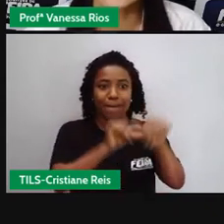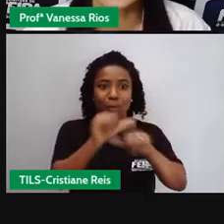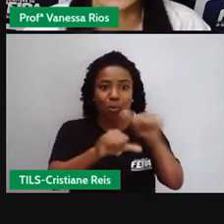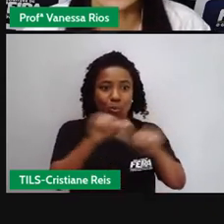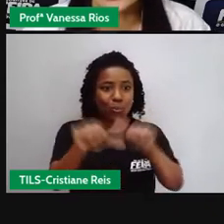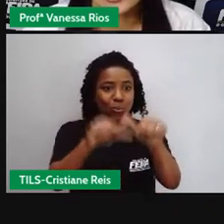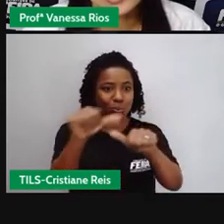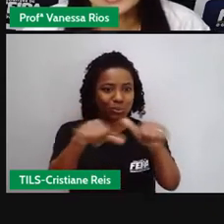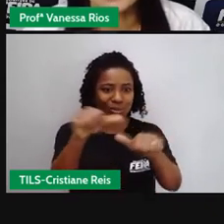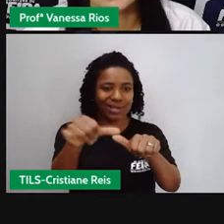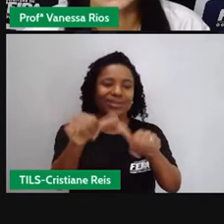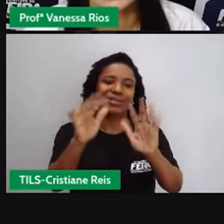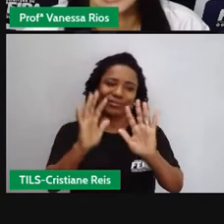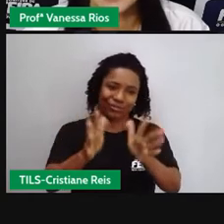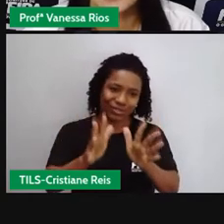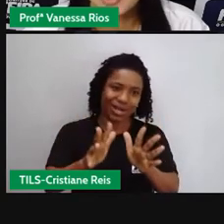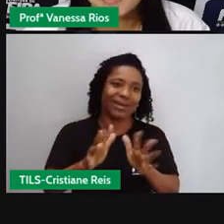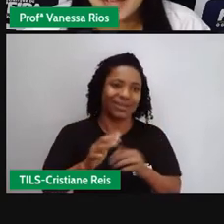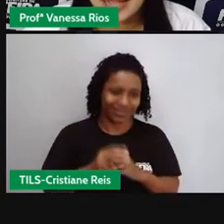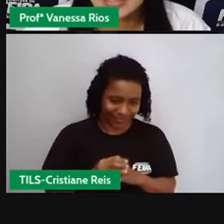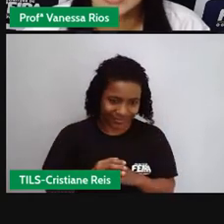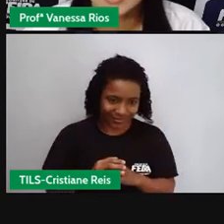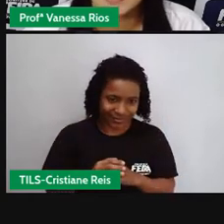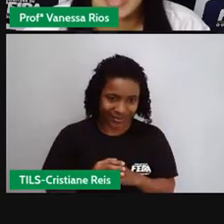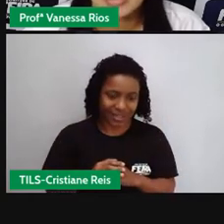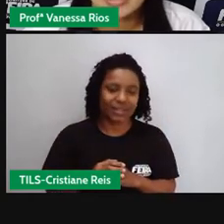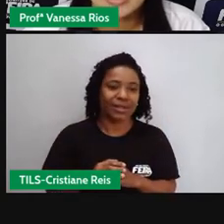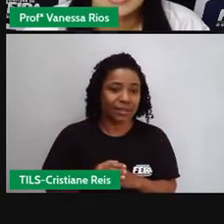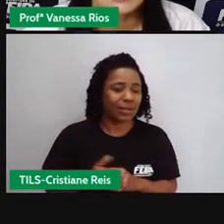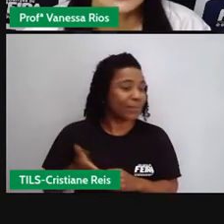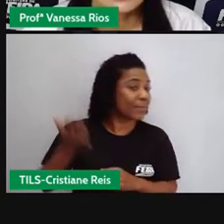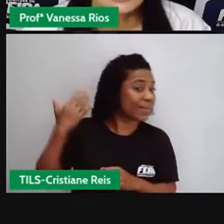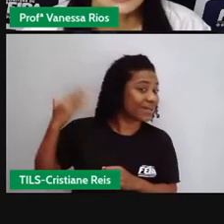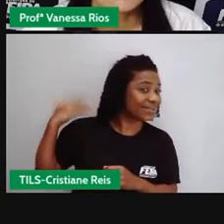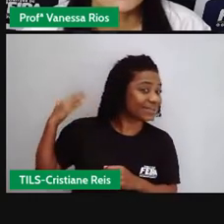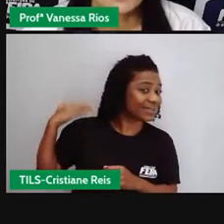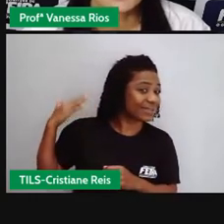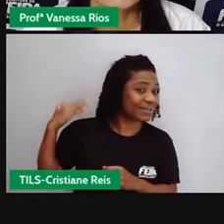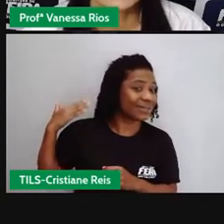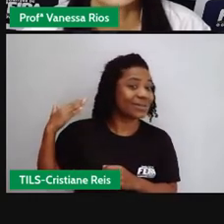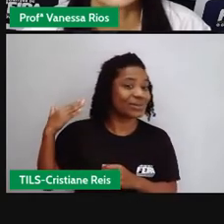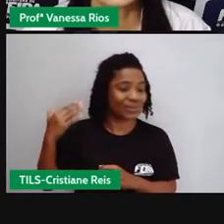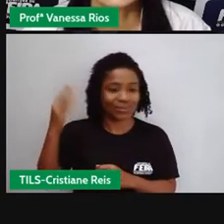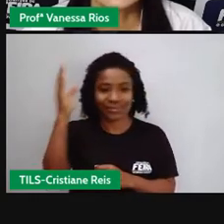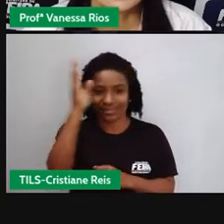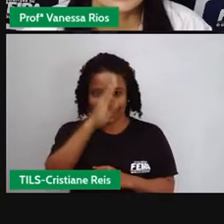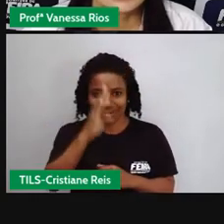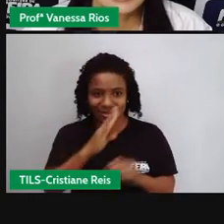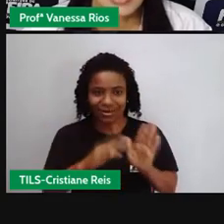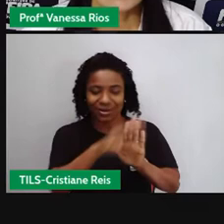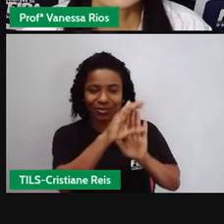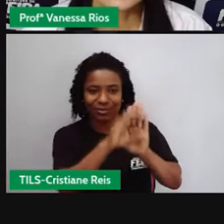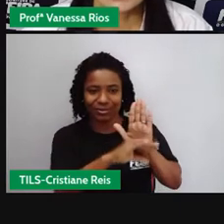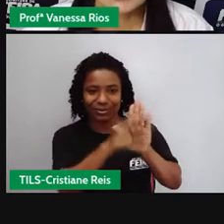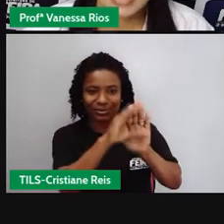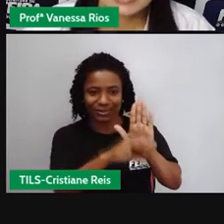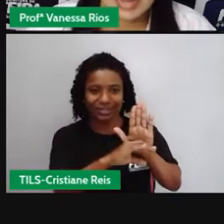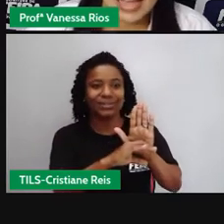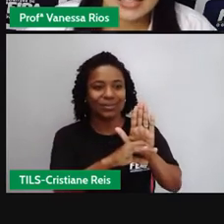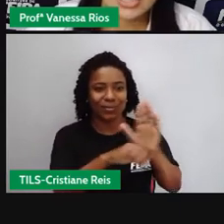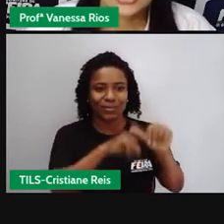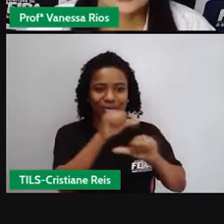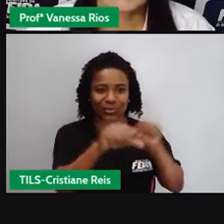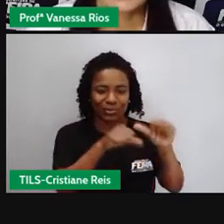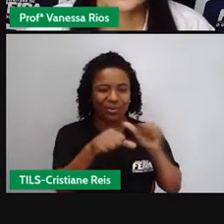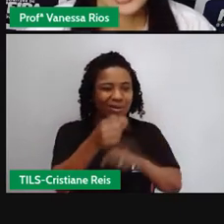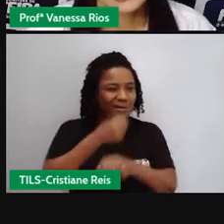a última Constituição Federal aprovada em nosso país, foi aprovada aí há alguns anos